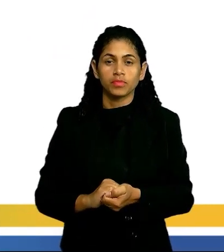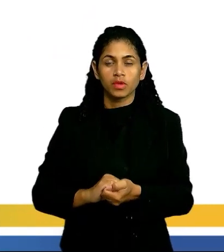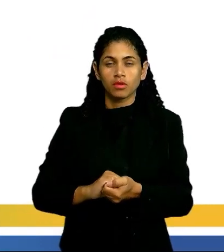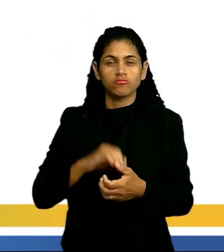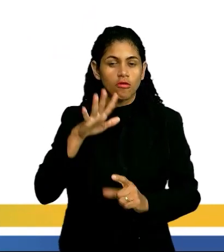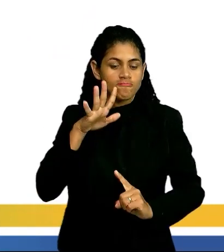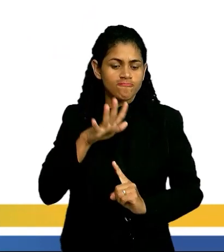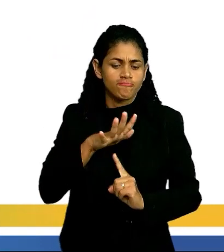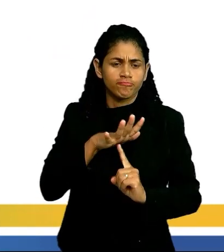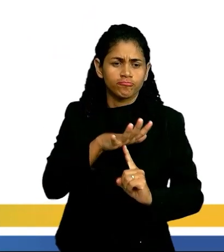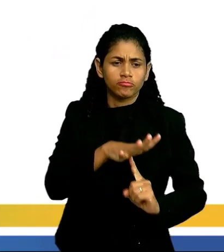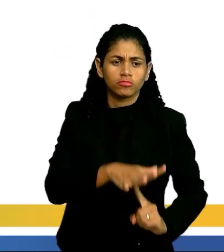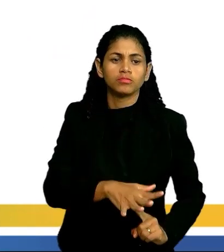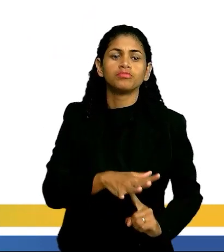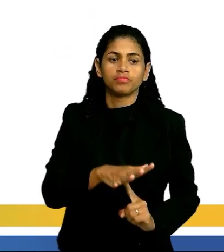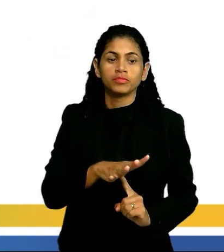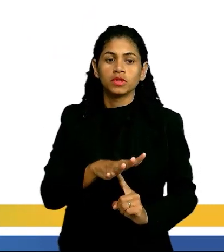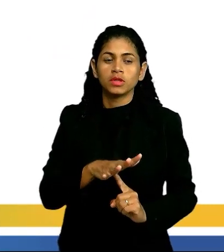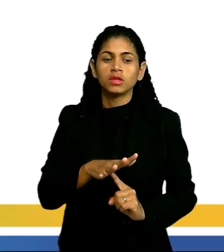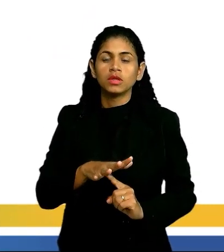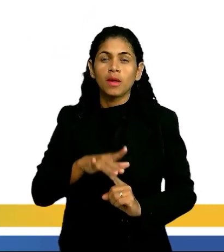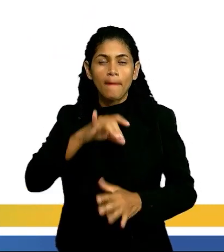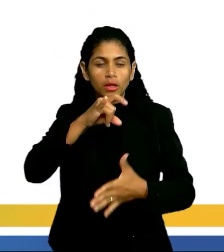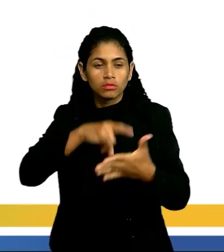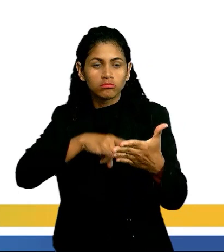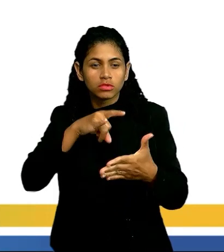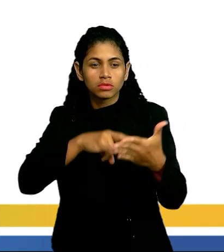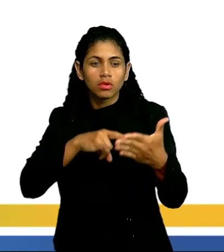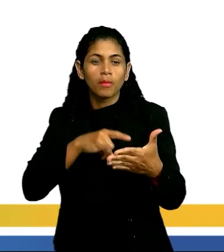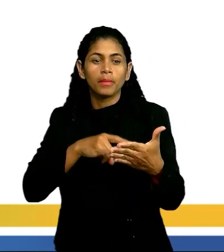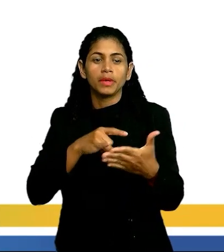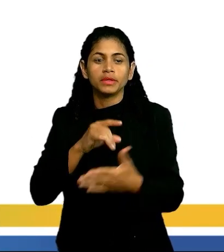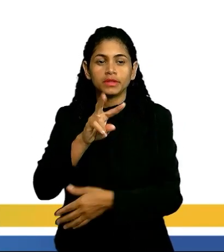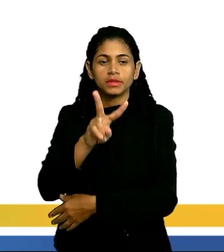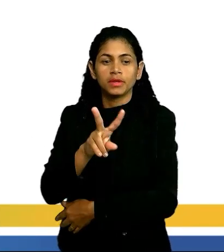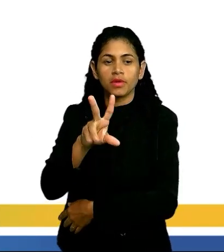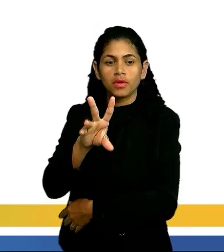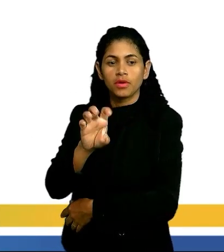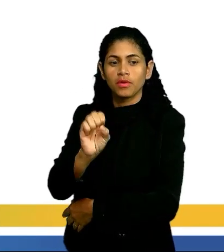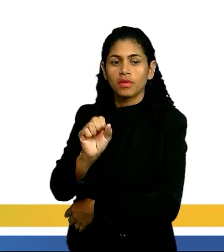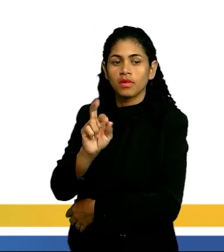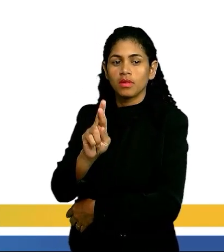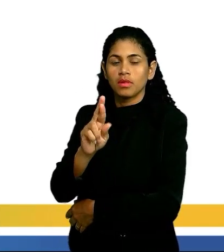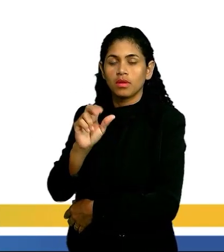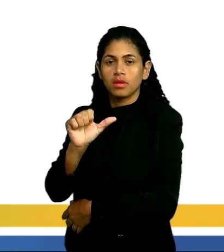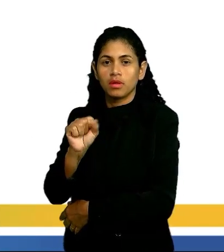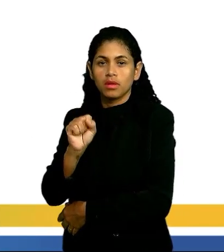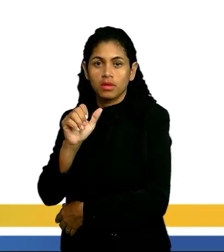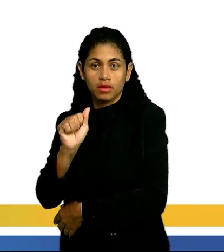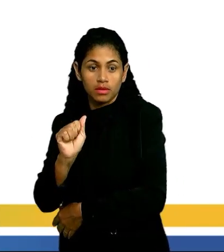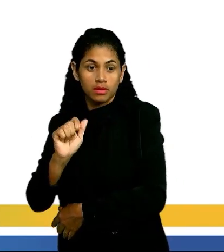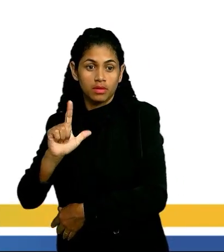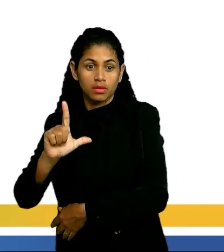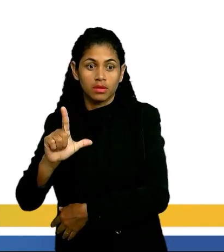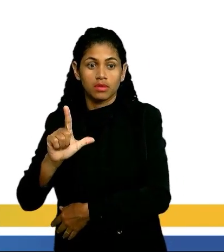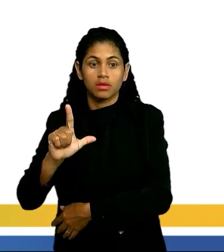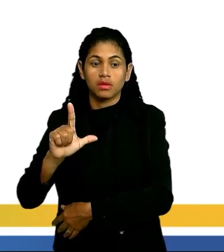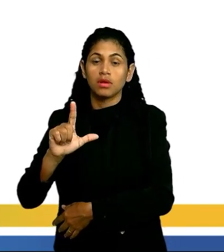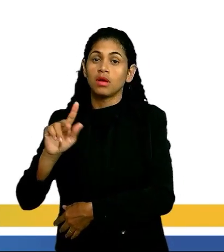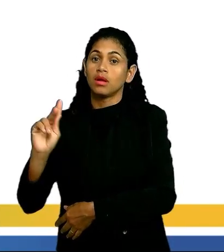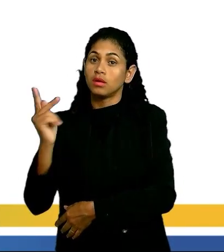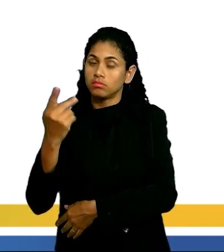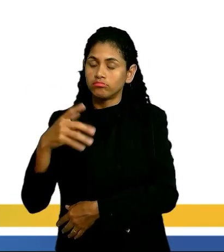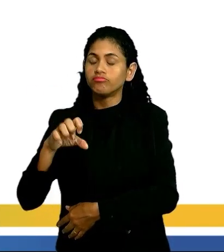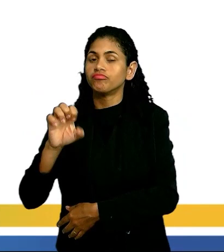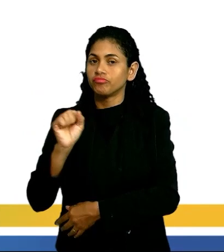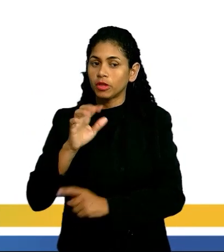um sentimento revanchista, né, na nação alemã. E esse sentimento ele vai ser